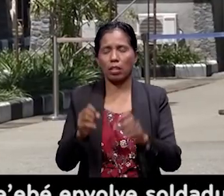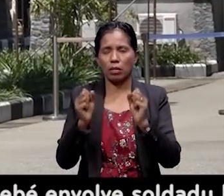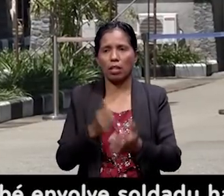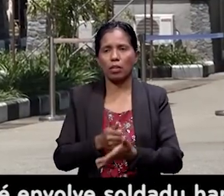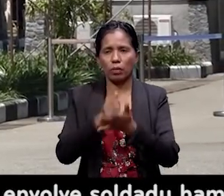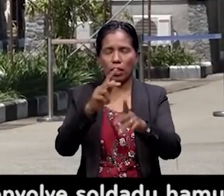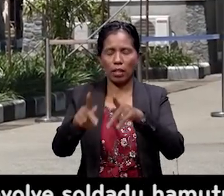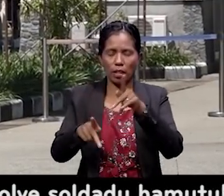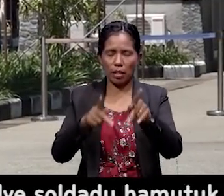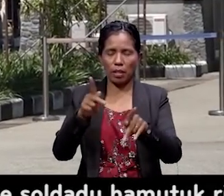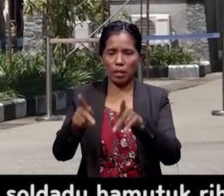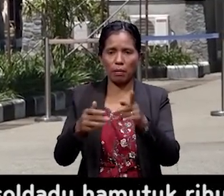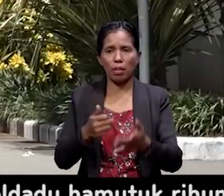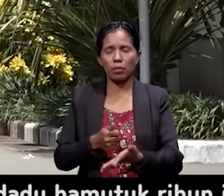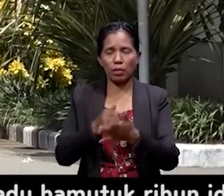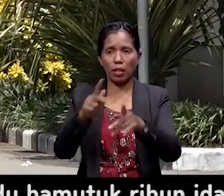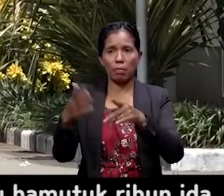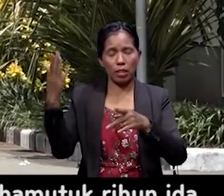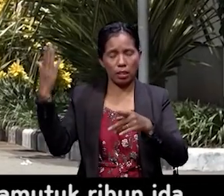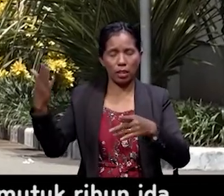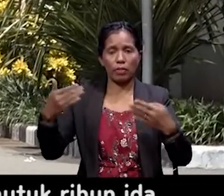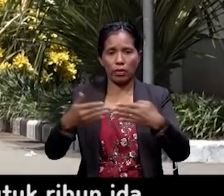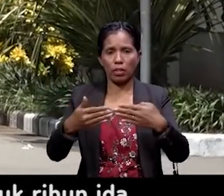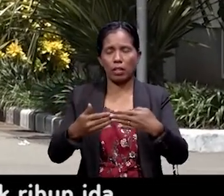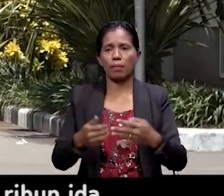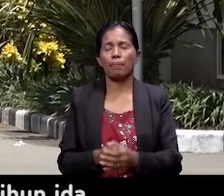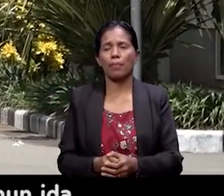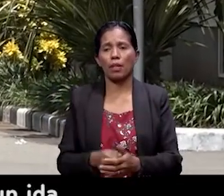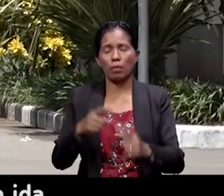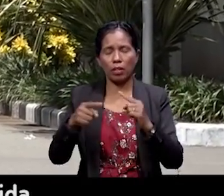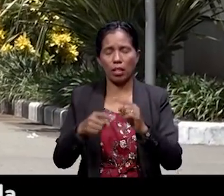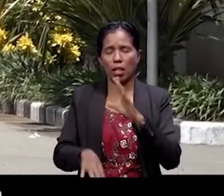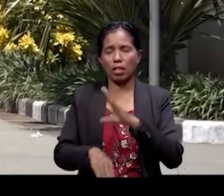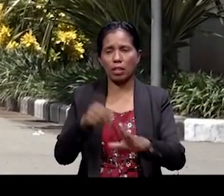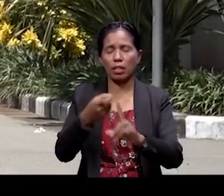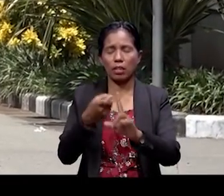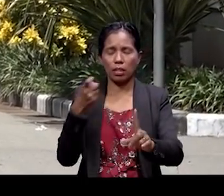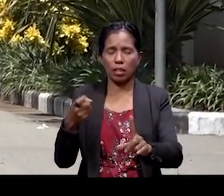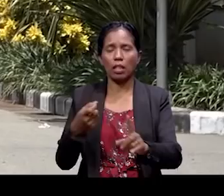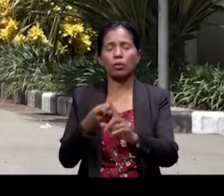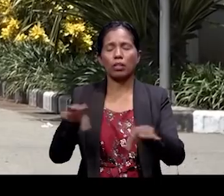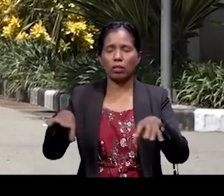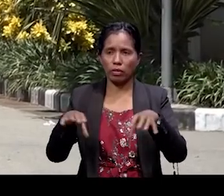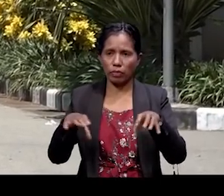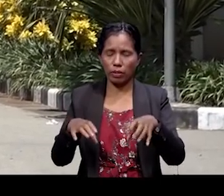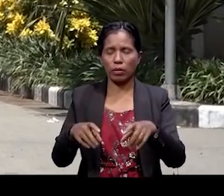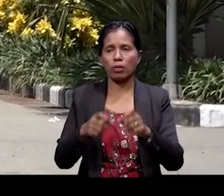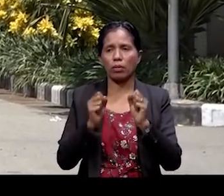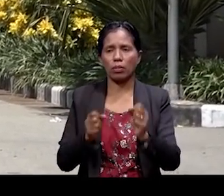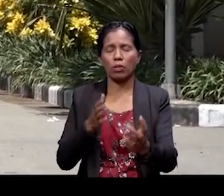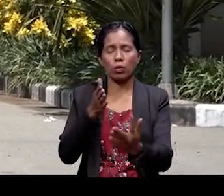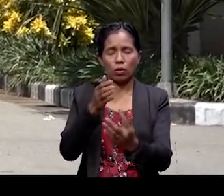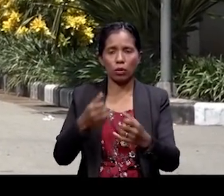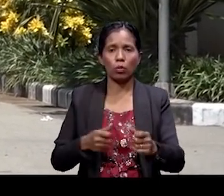a matamassa ilegal e a fronteira. Banhira identifica se a saíra russa instituição ou de submete para processo de